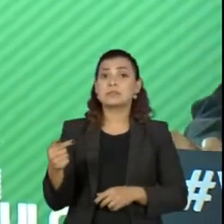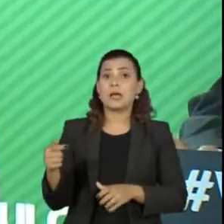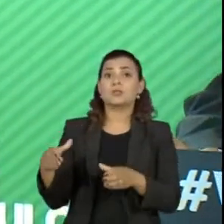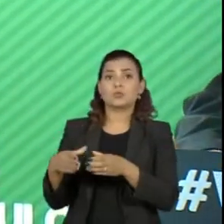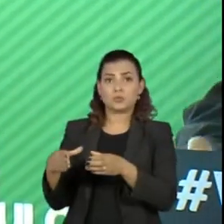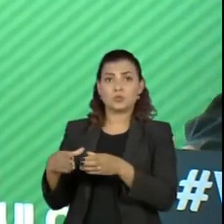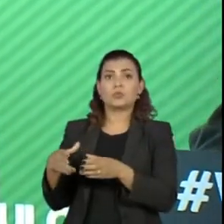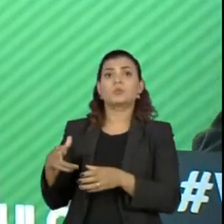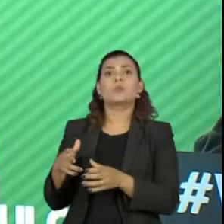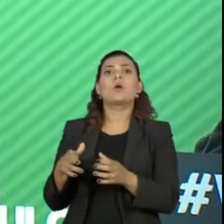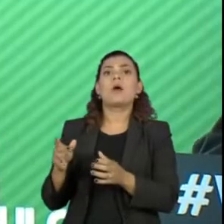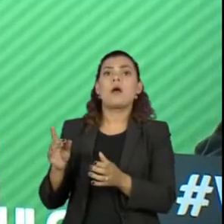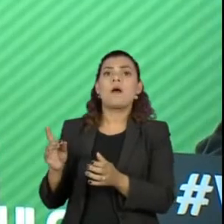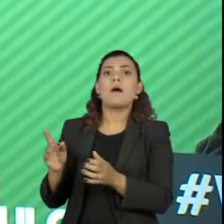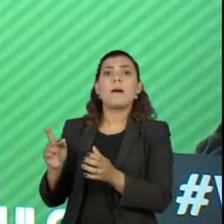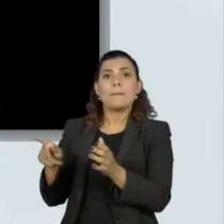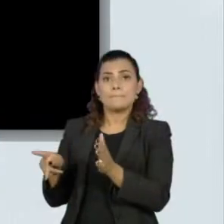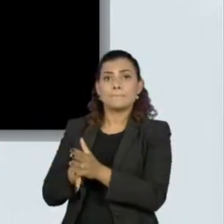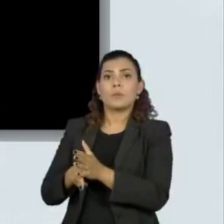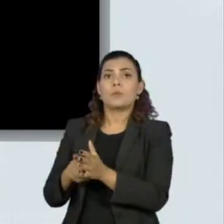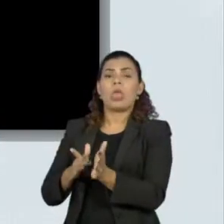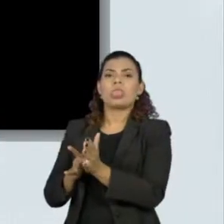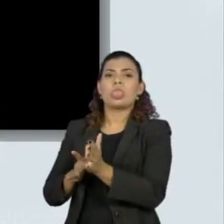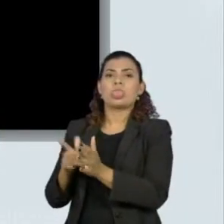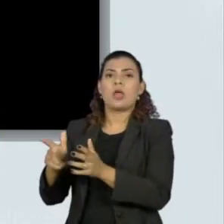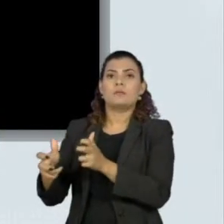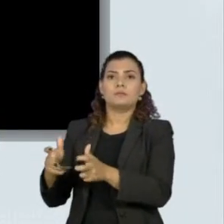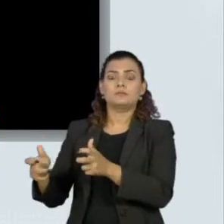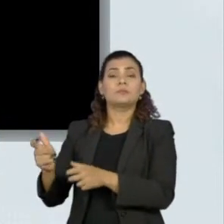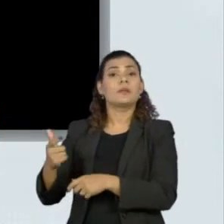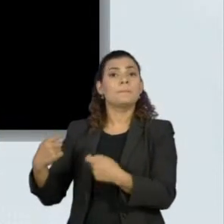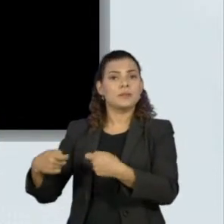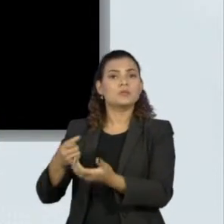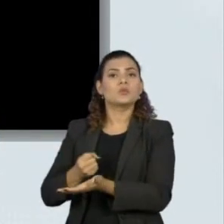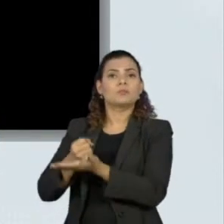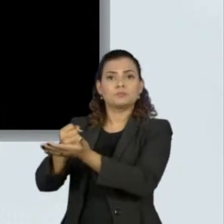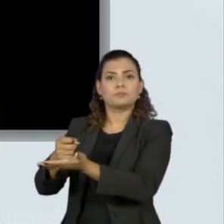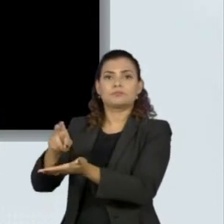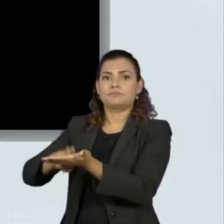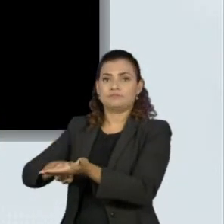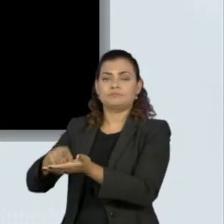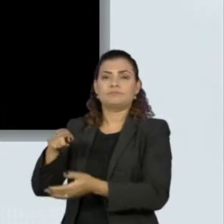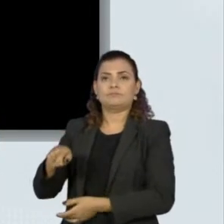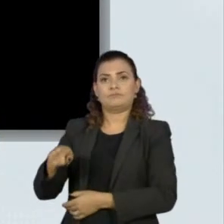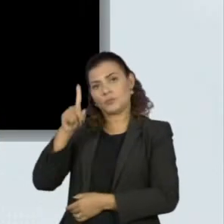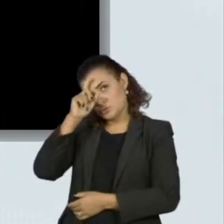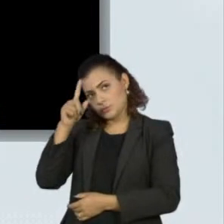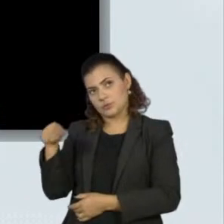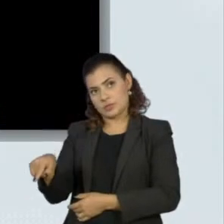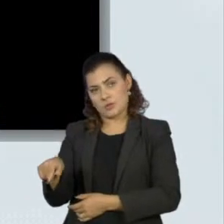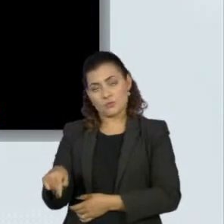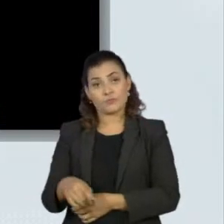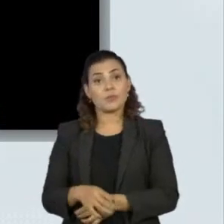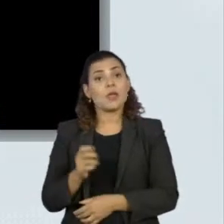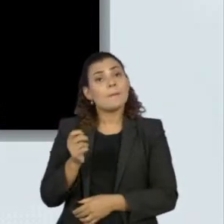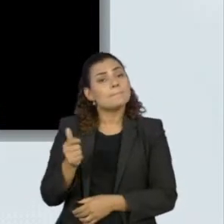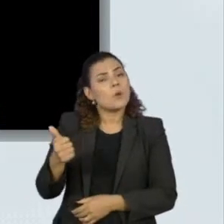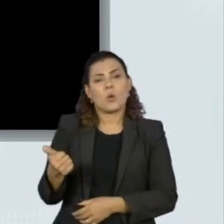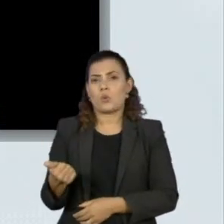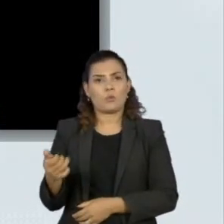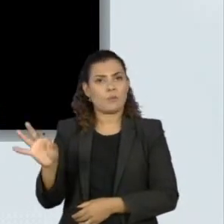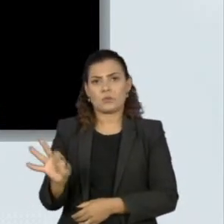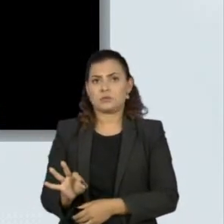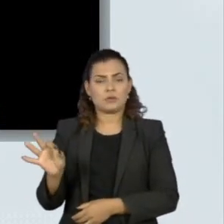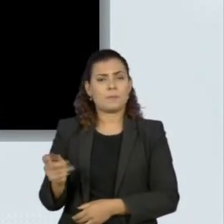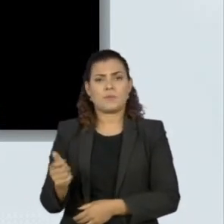grupo placebo apresentaram ou precisaram de hospitalização. Esse é um dado ainda pequeno, ele